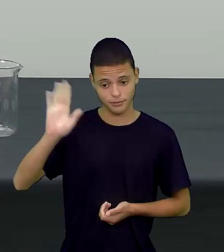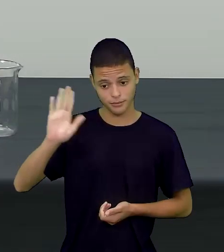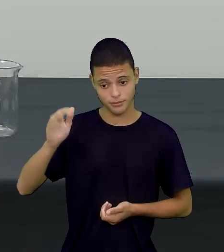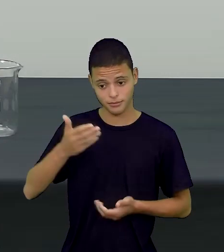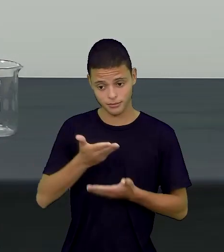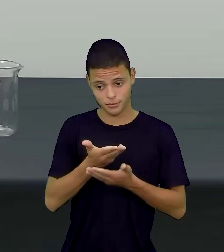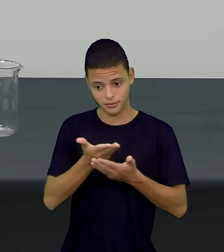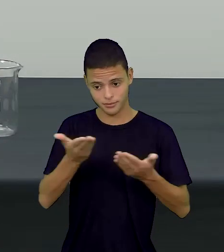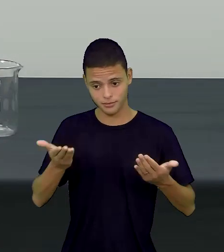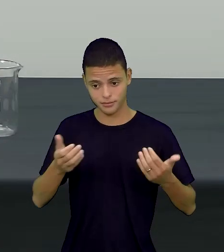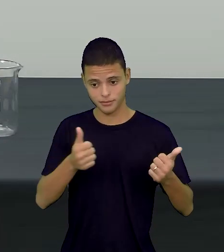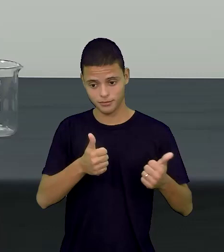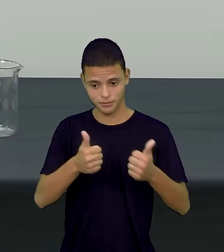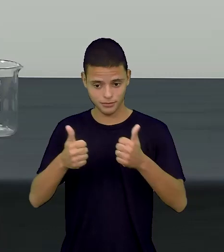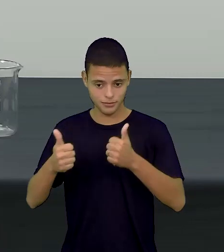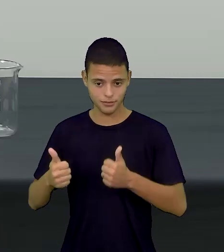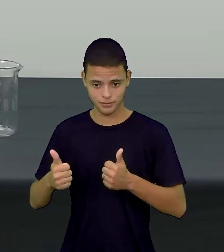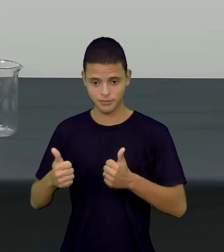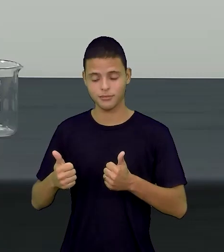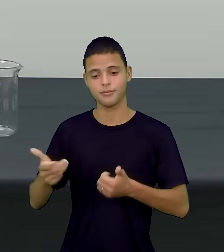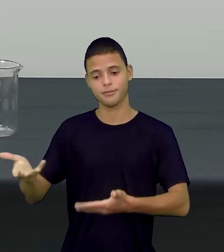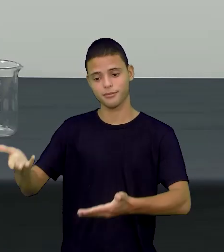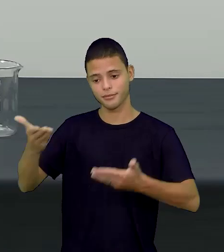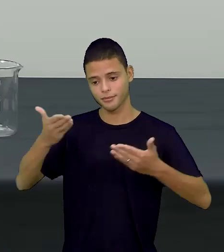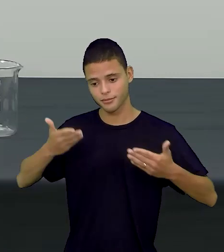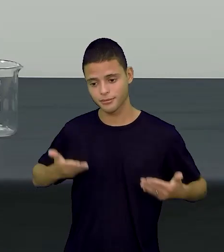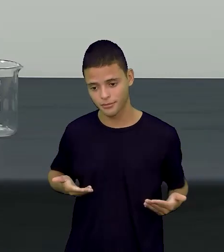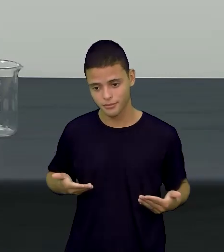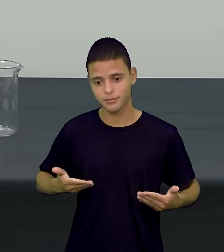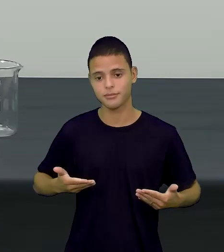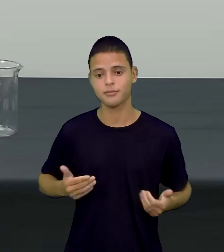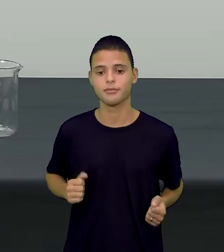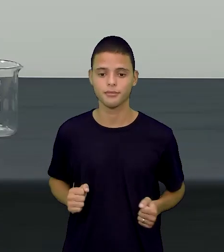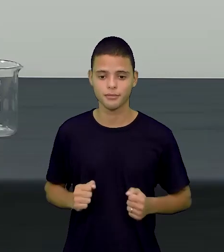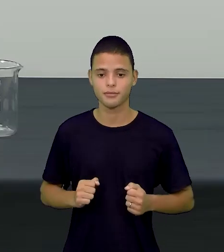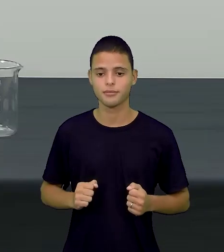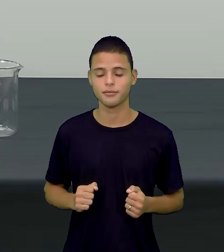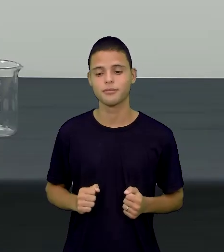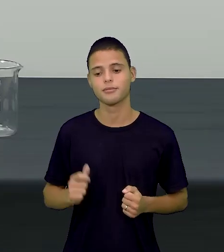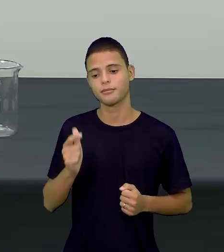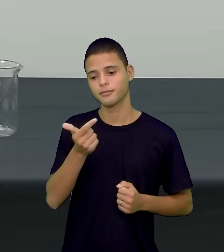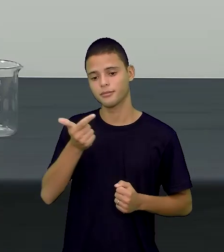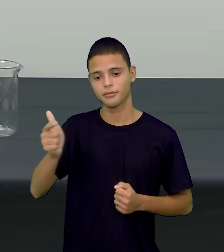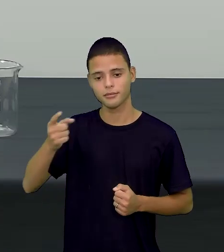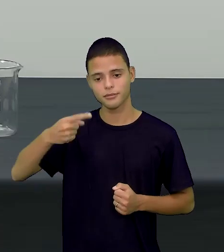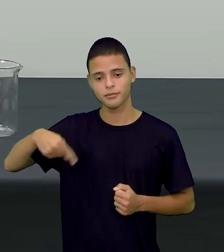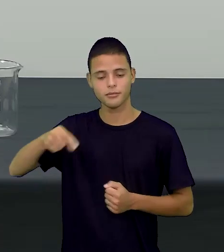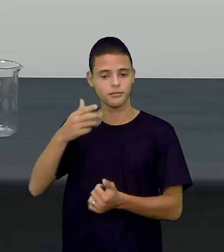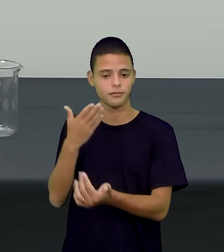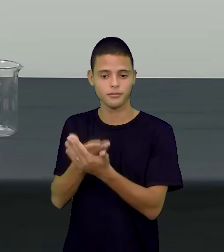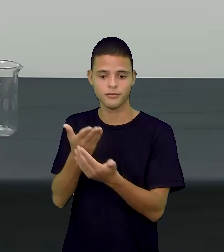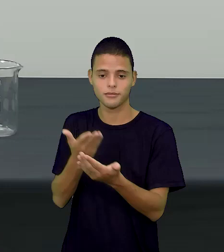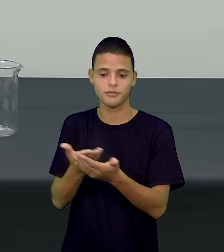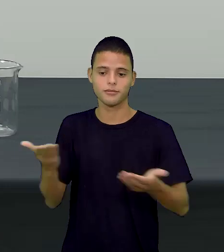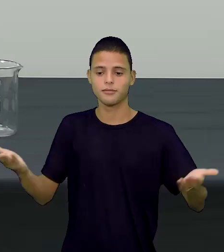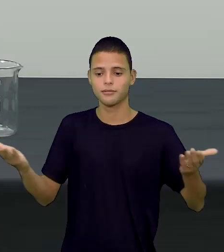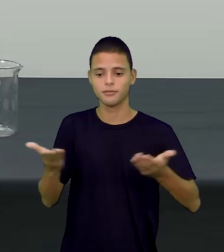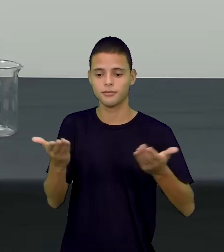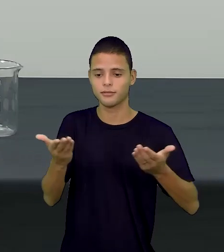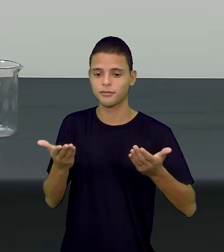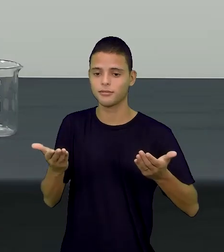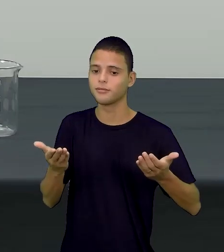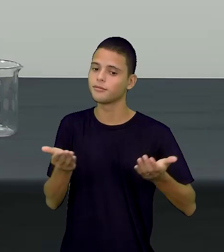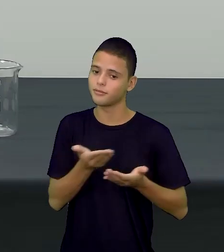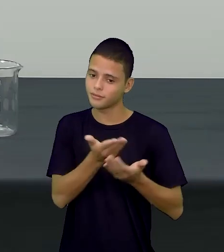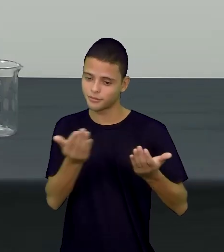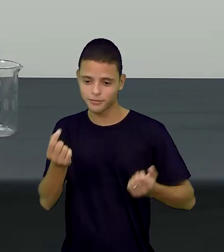Olá, queridos alunos! Olha só, sejam todos aí muito bem-vindos à nossa aula de hoje. Exatamente, vocês